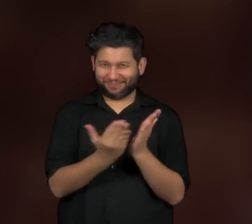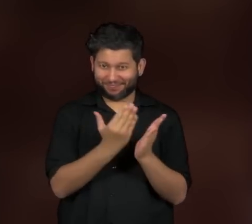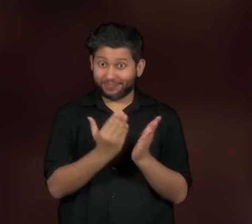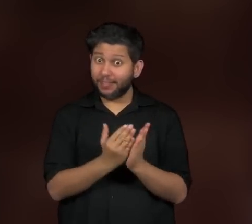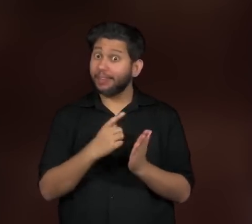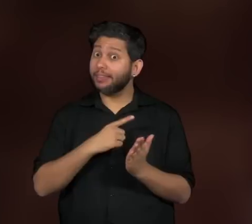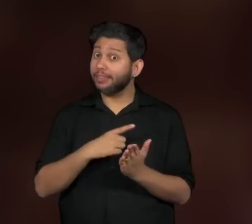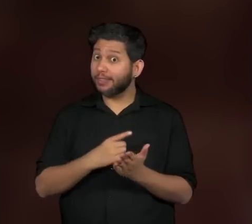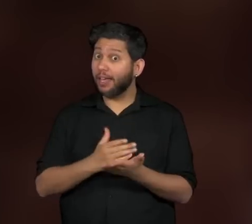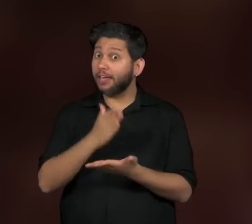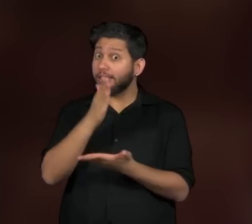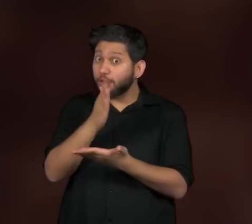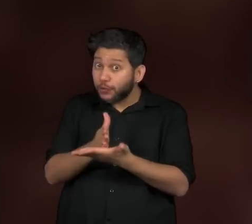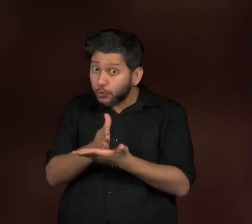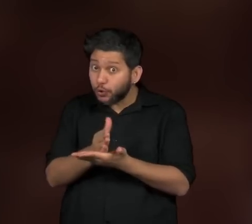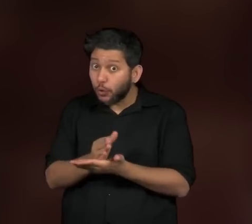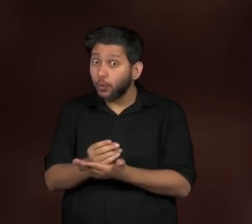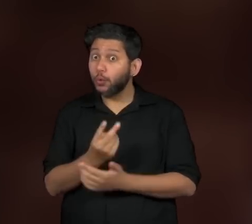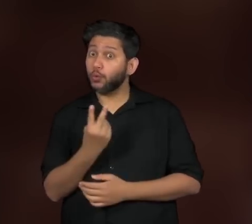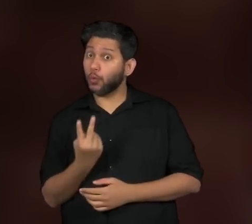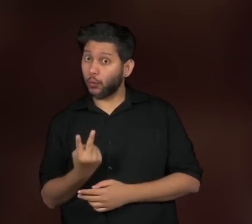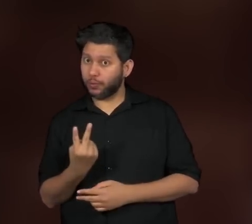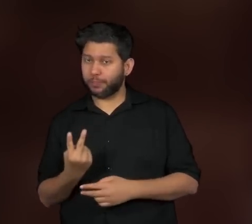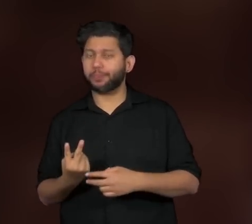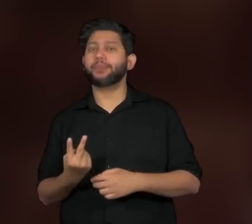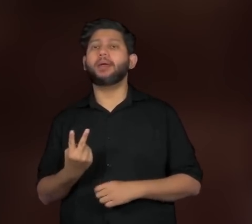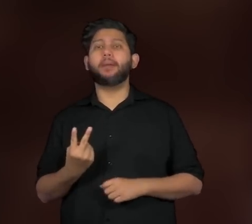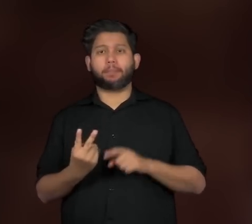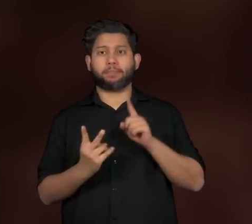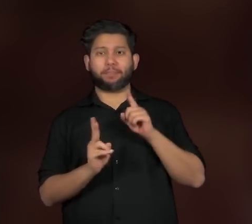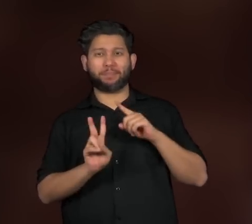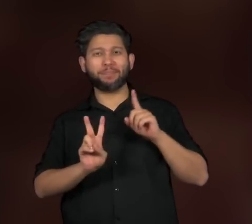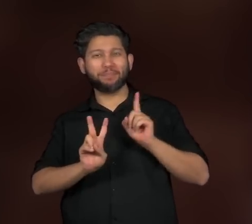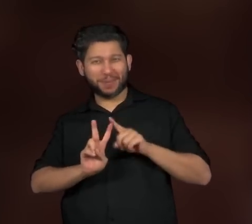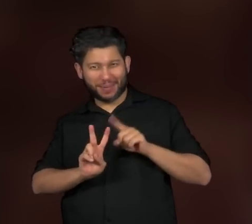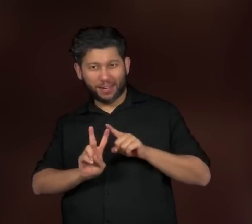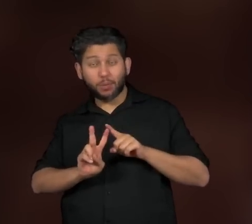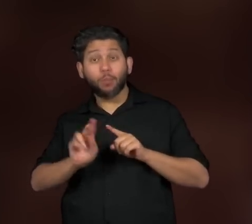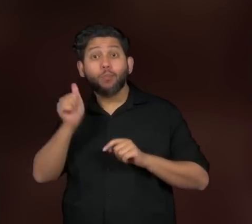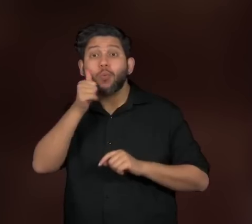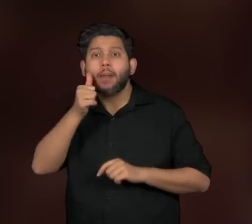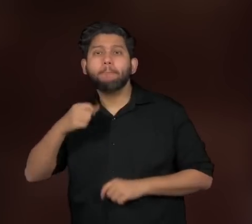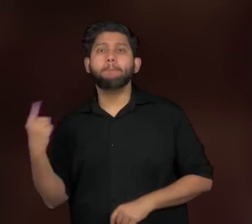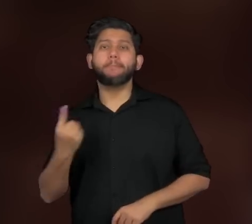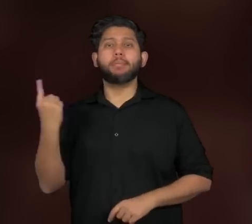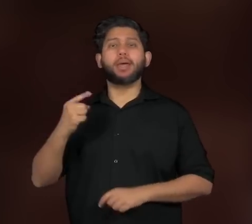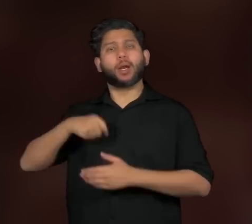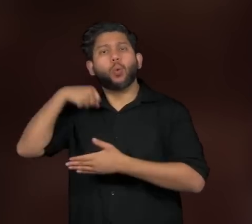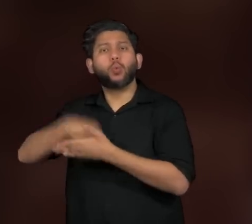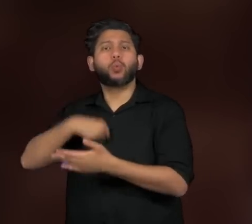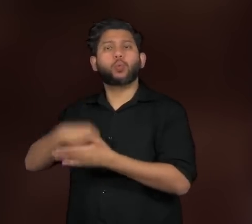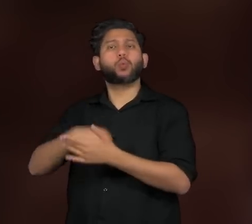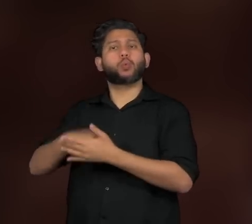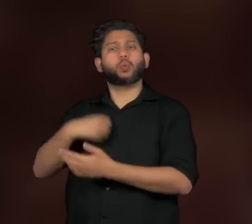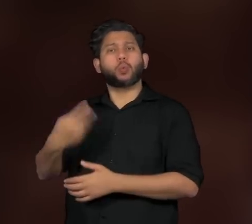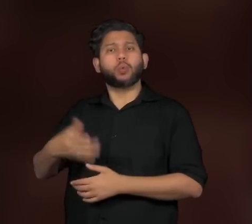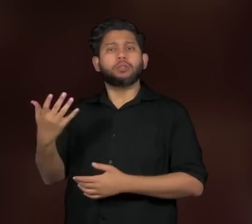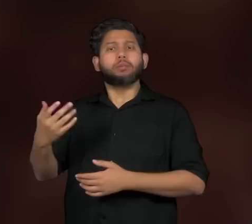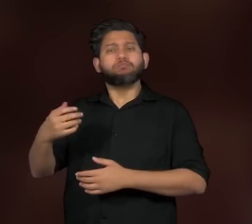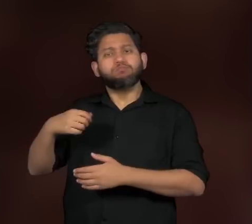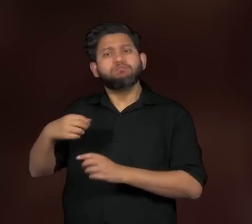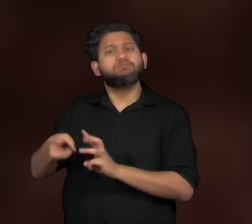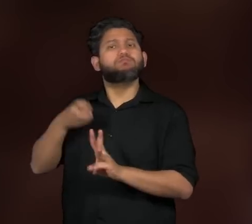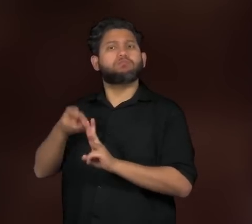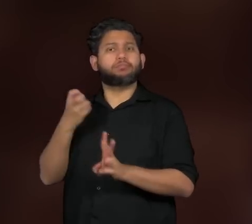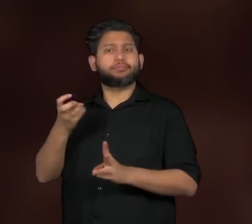2 partes. Na primeira, uma reverência às pioneiras da luta indígena. Algumas abriram espaço na